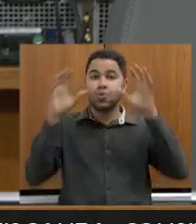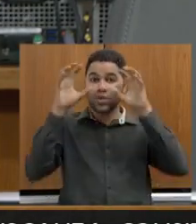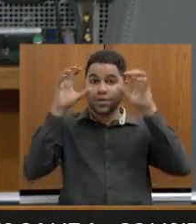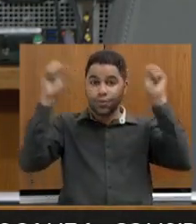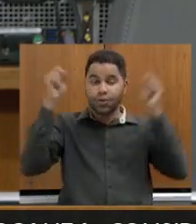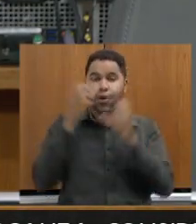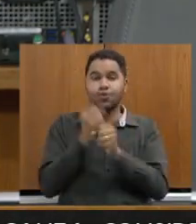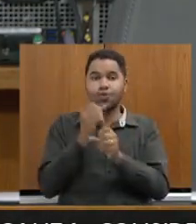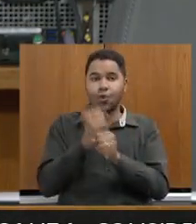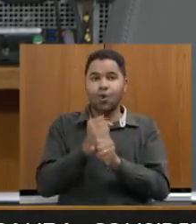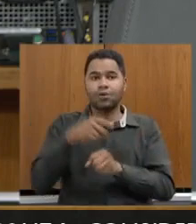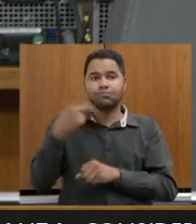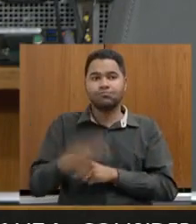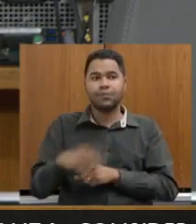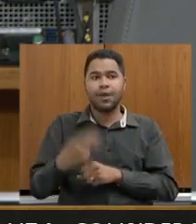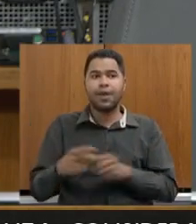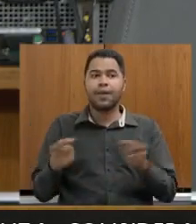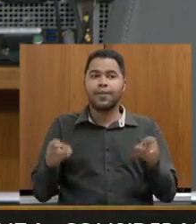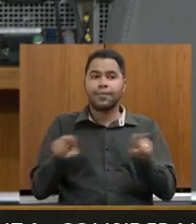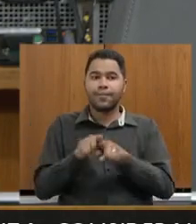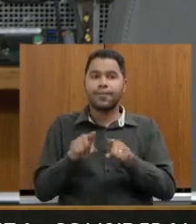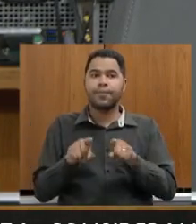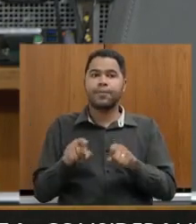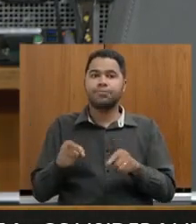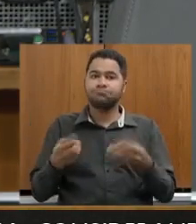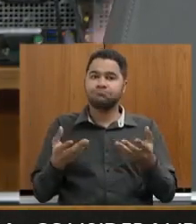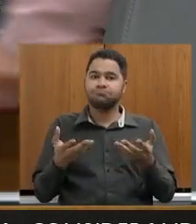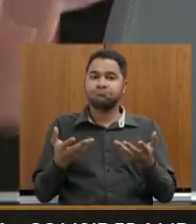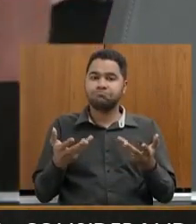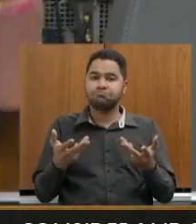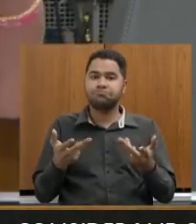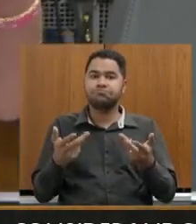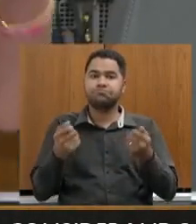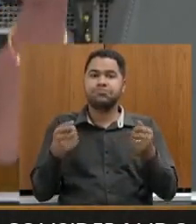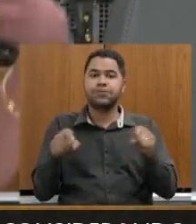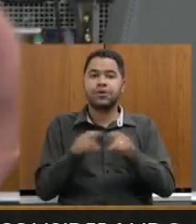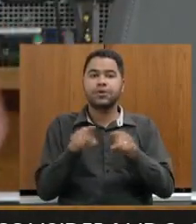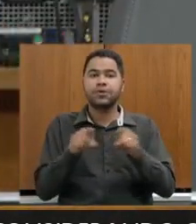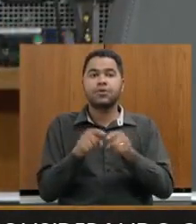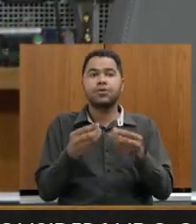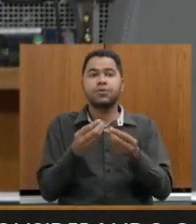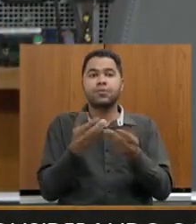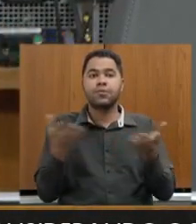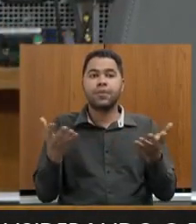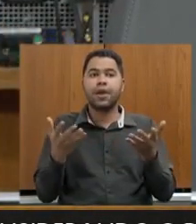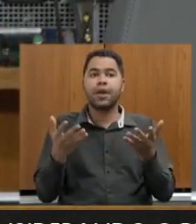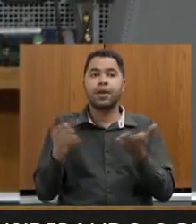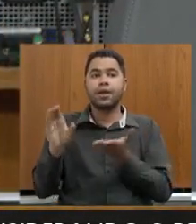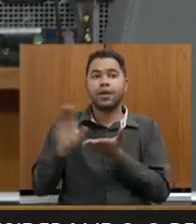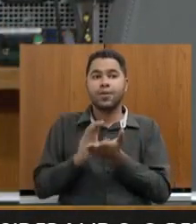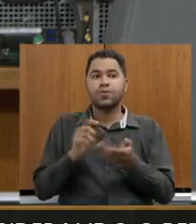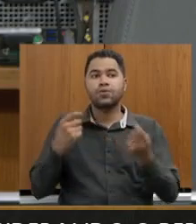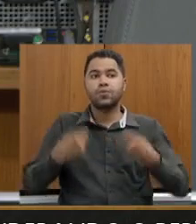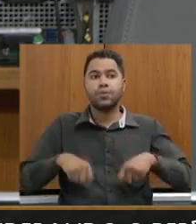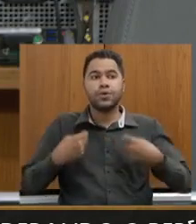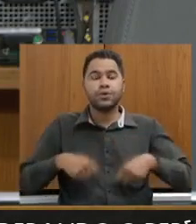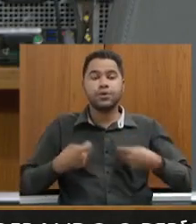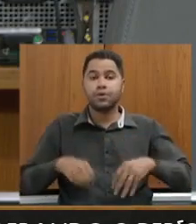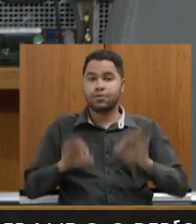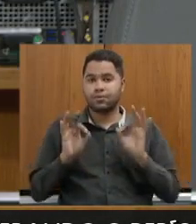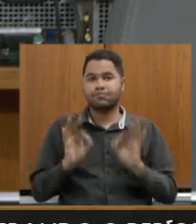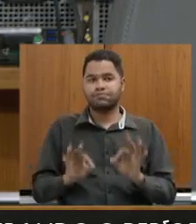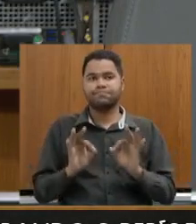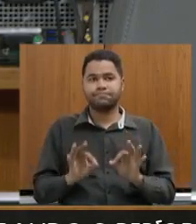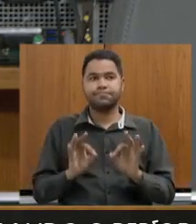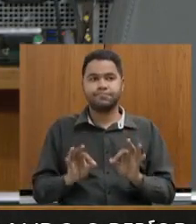isso é muito importante essas parcerias elas enobrecem demais a nossa missão e trazem recursos que nós precisamos tanto